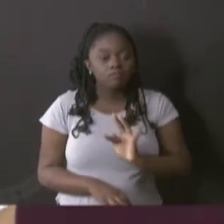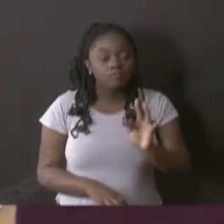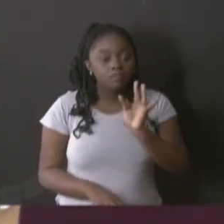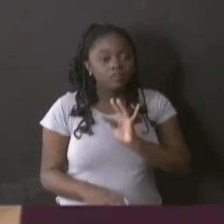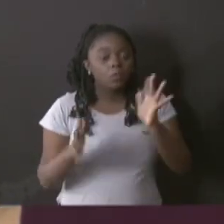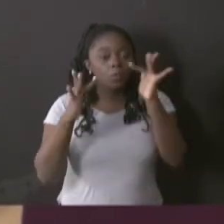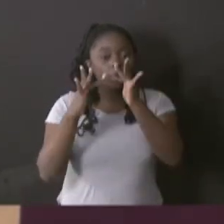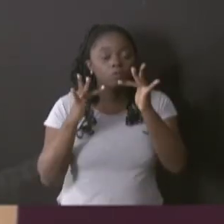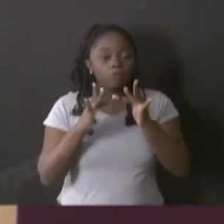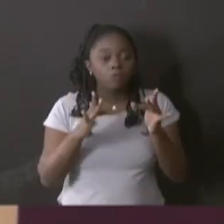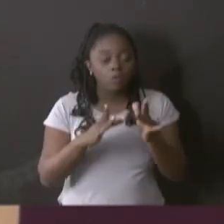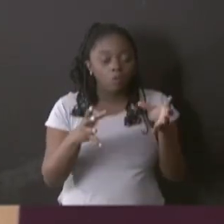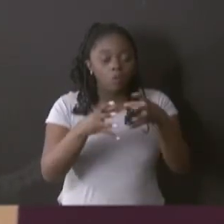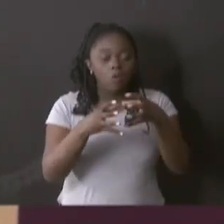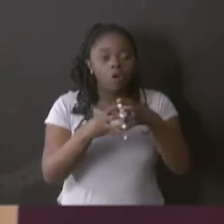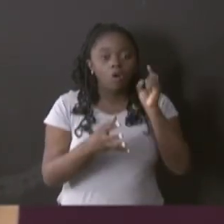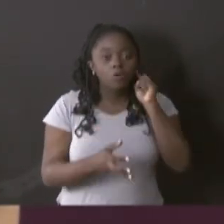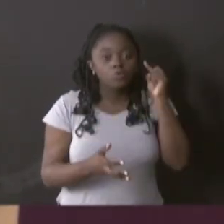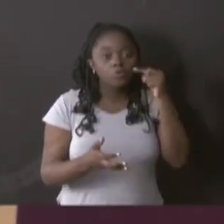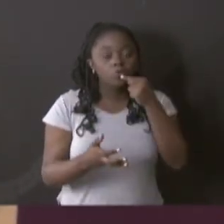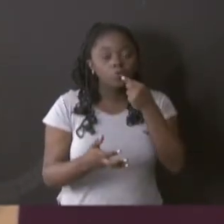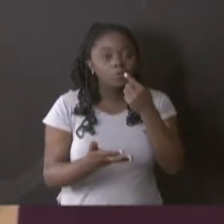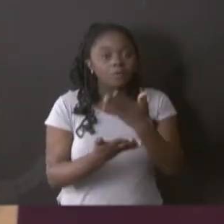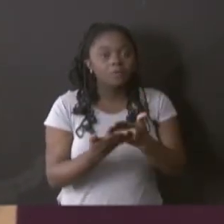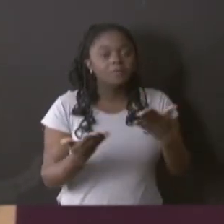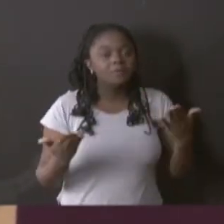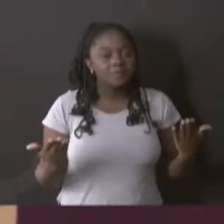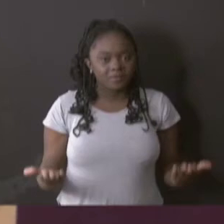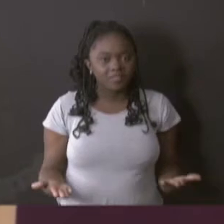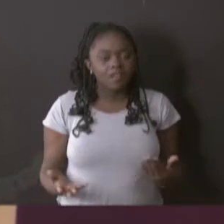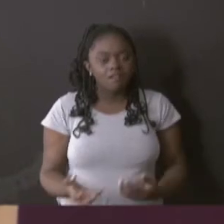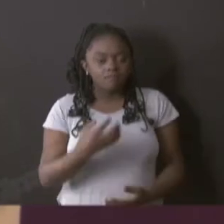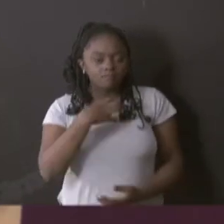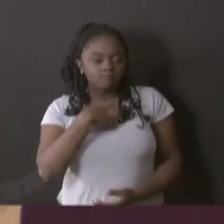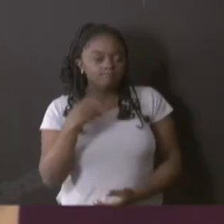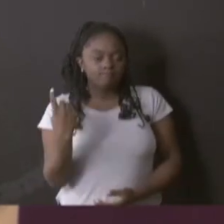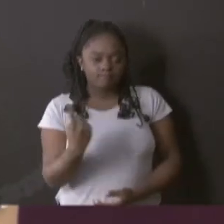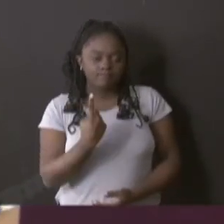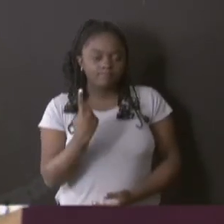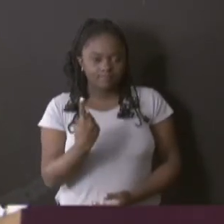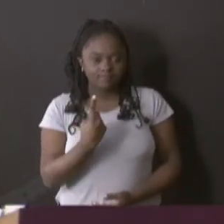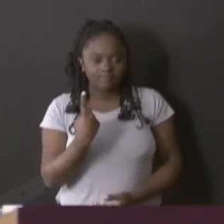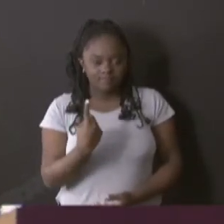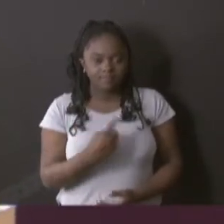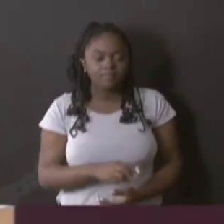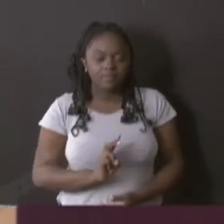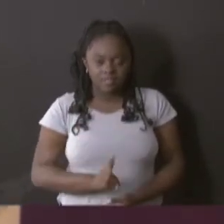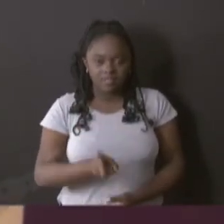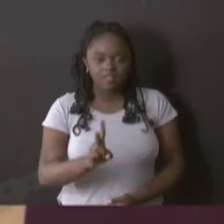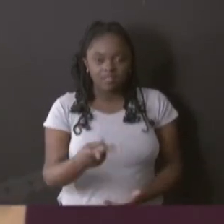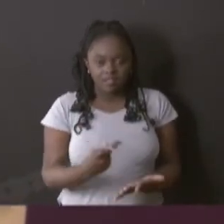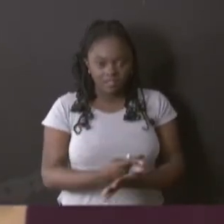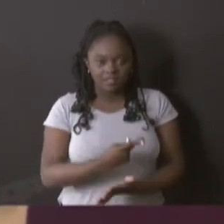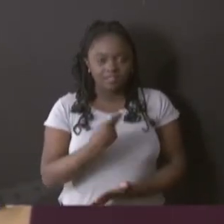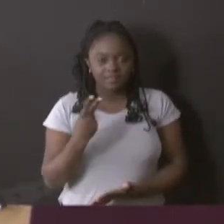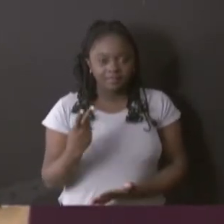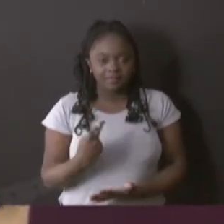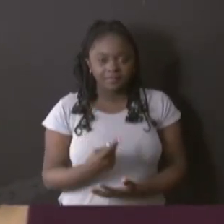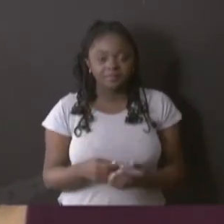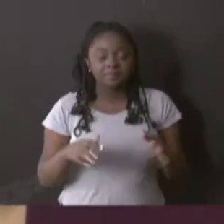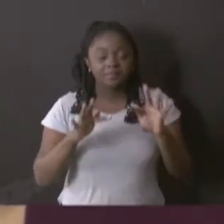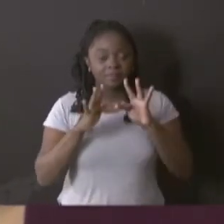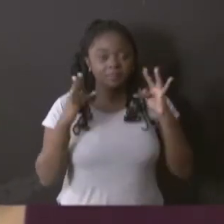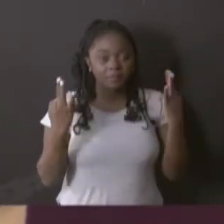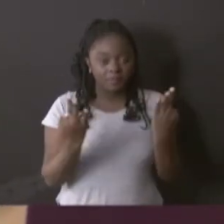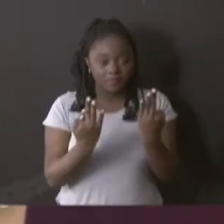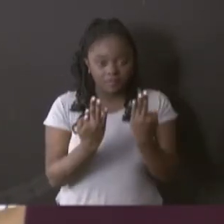com a comunidade surda e ele se sente só. Então, é muito recorrente isso. Que a